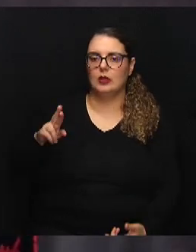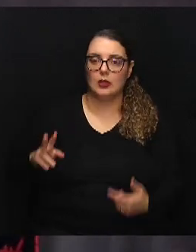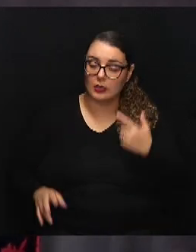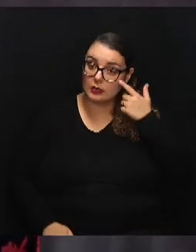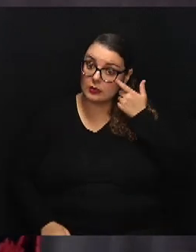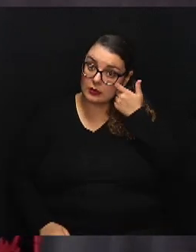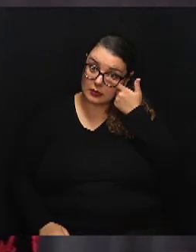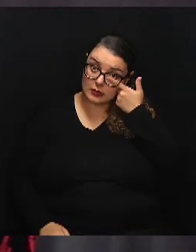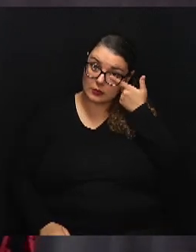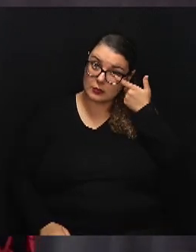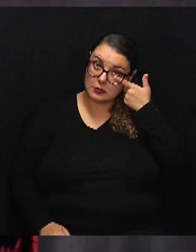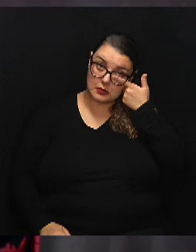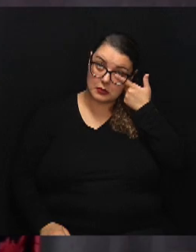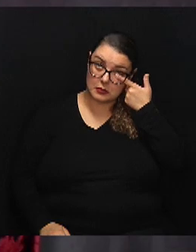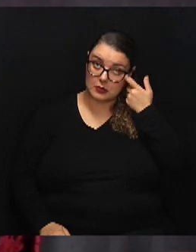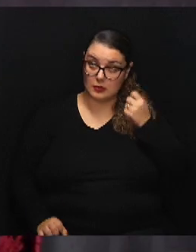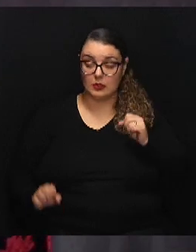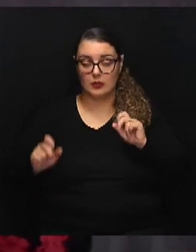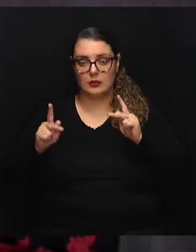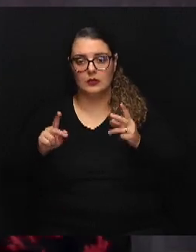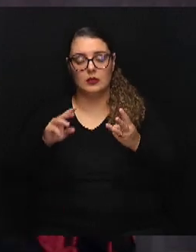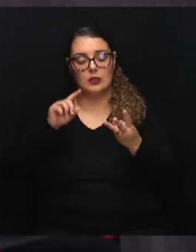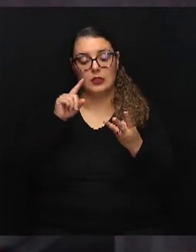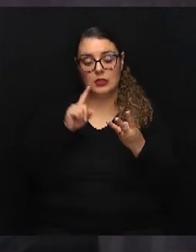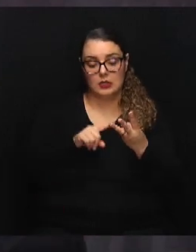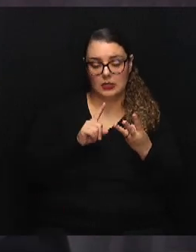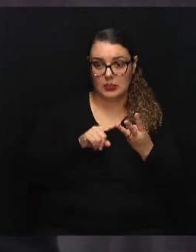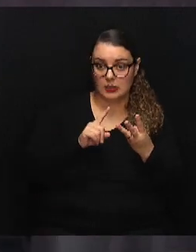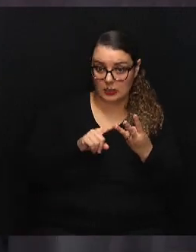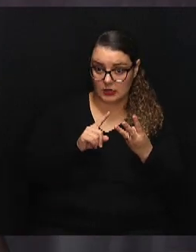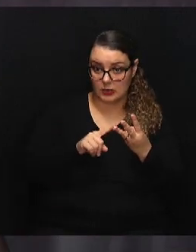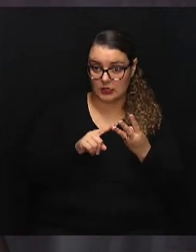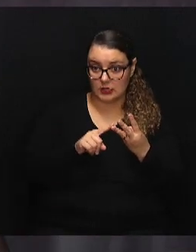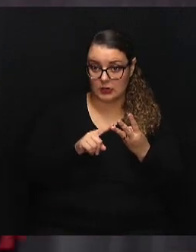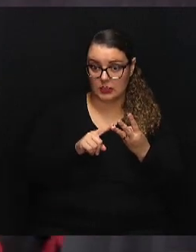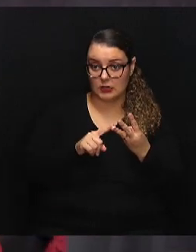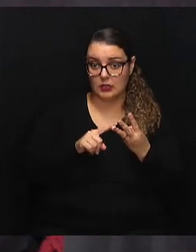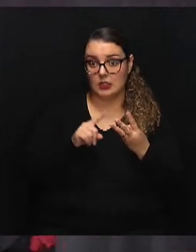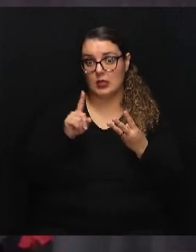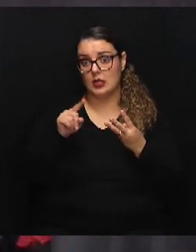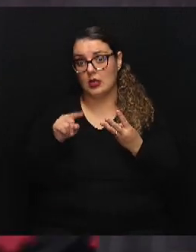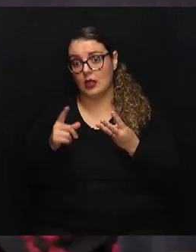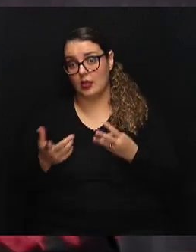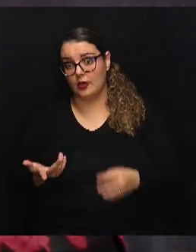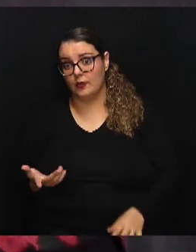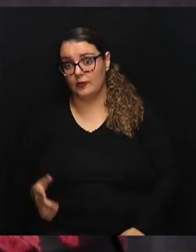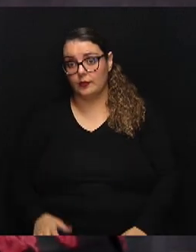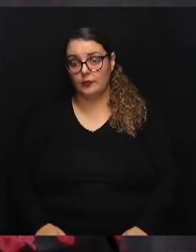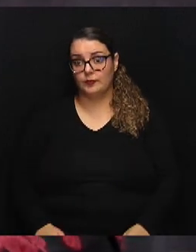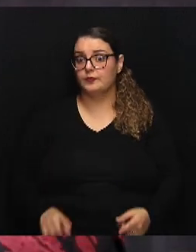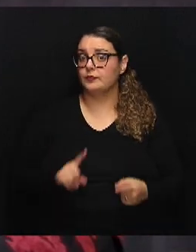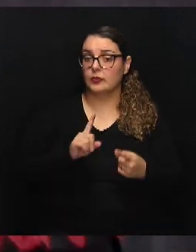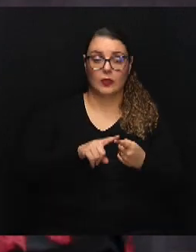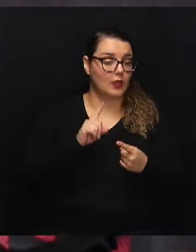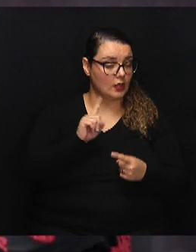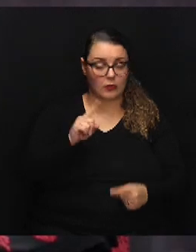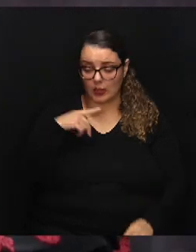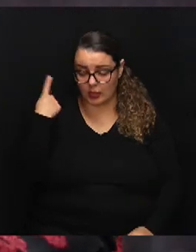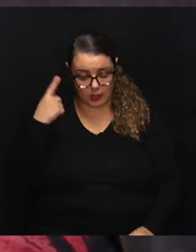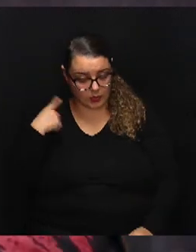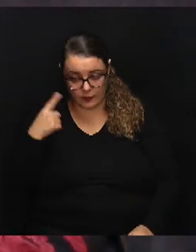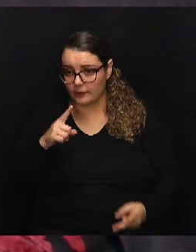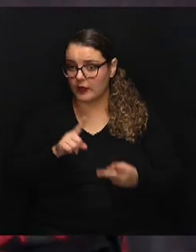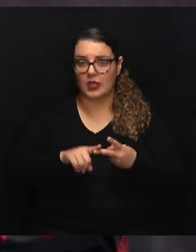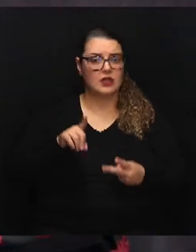ok. Então, e esse terceiro paciente é um paciente que, assim, ele não é louco, ele não